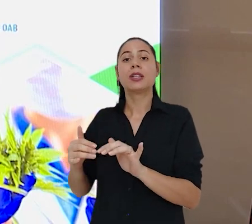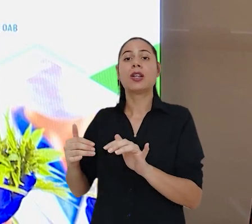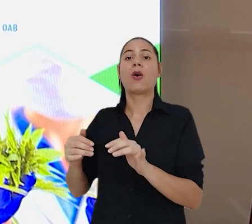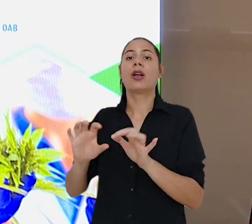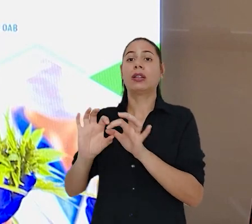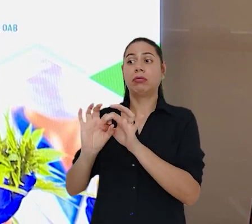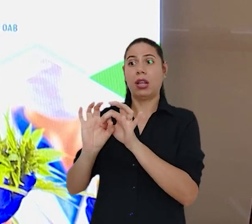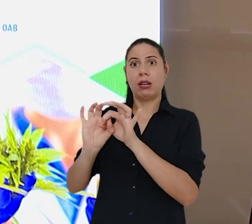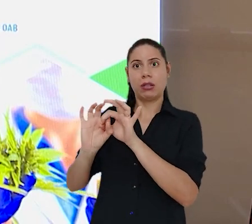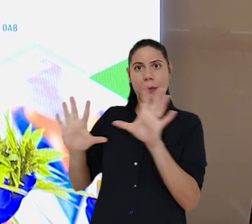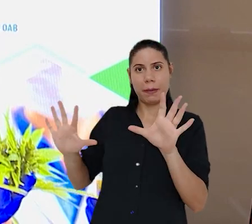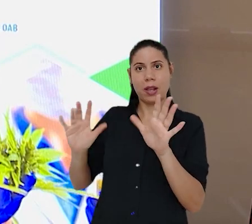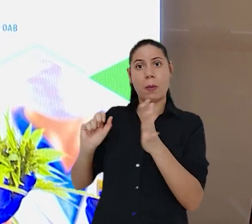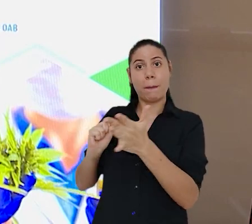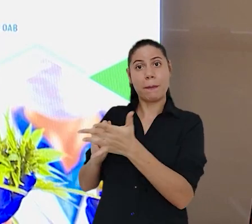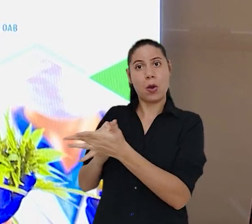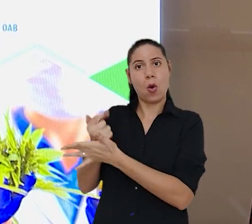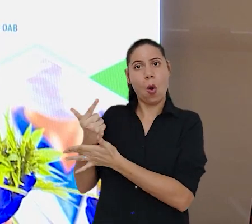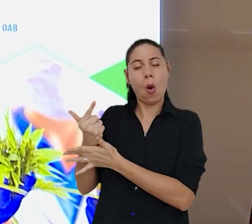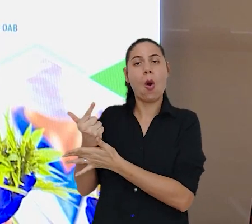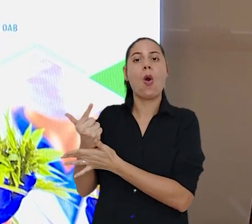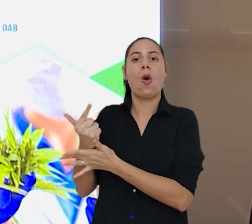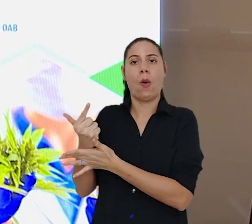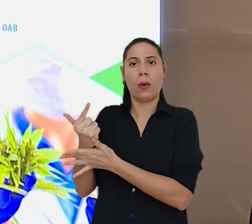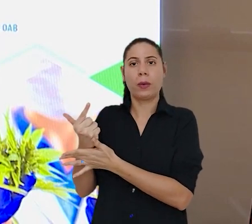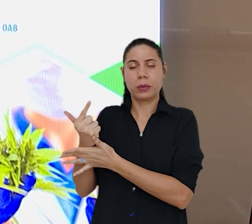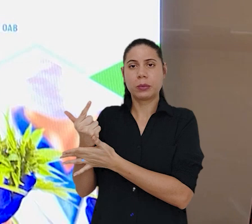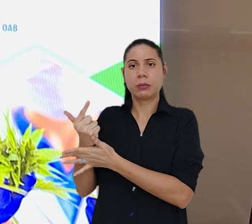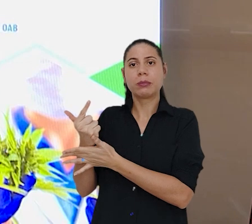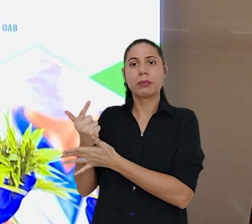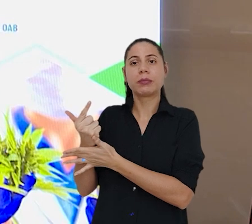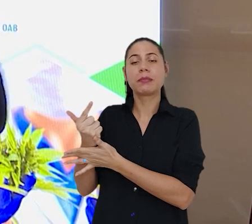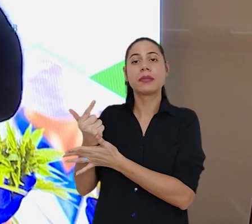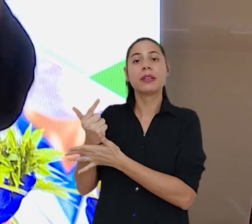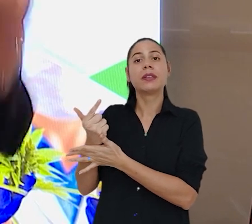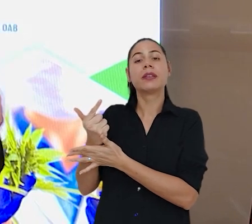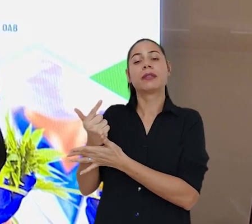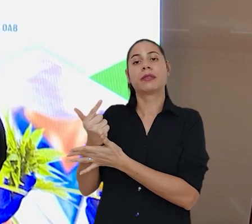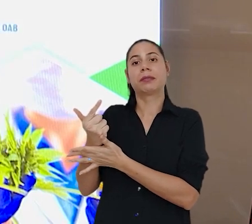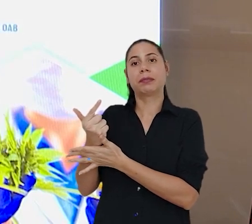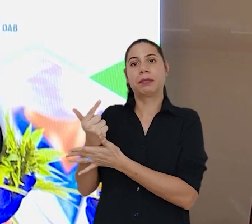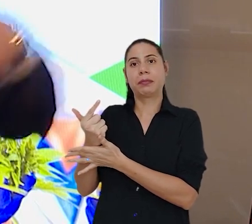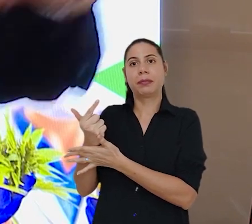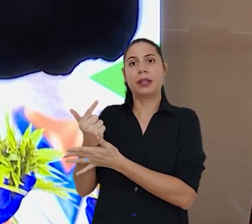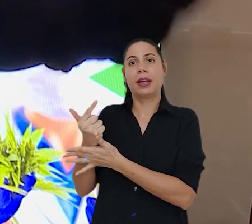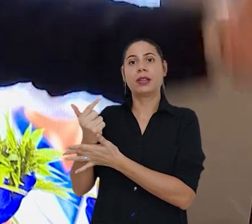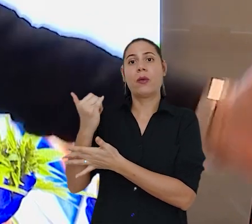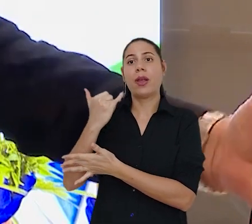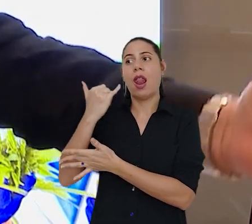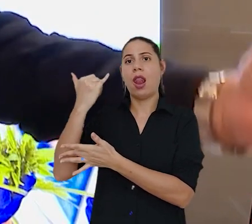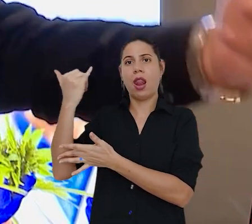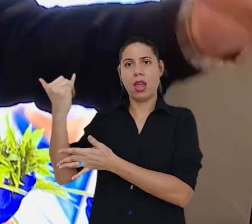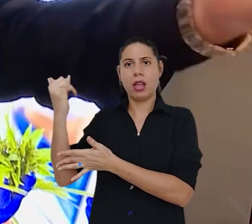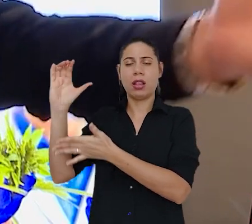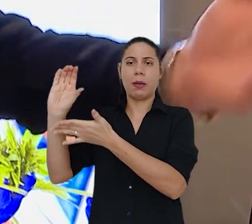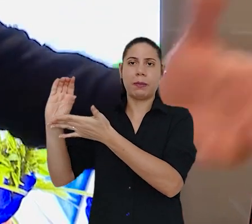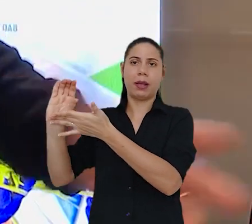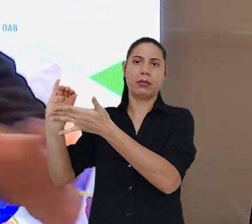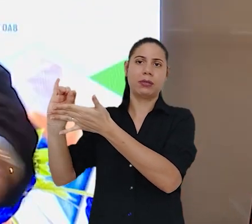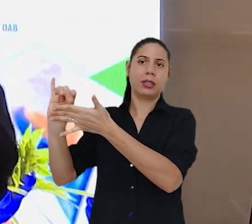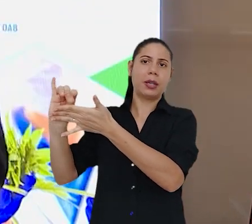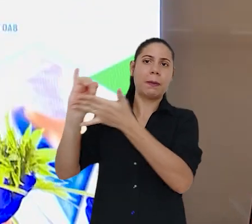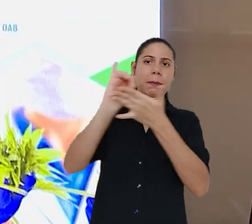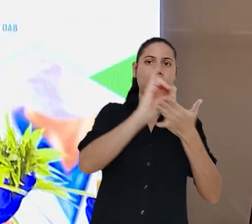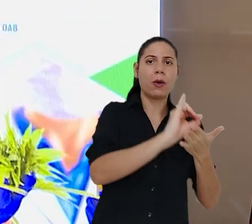uma autorização de compra, com essa autorização ele entra em contato com a importadora e adquire